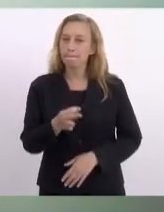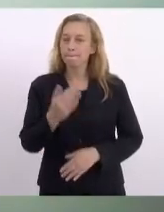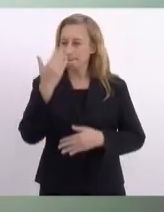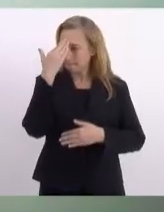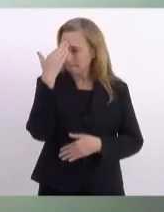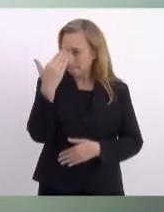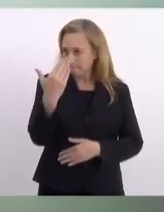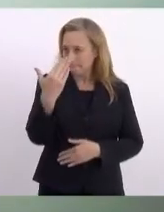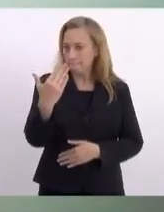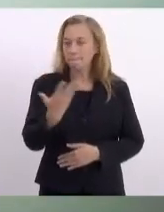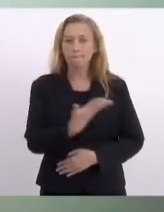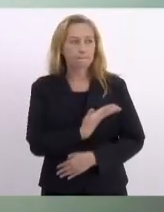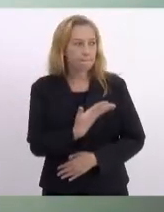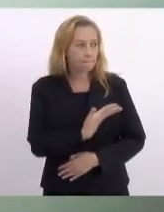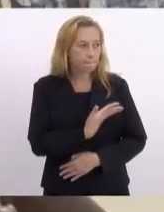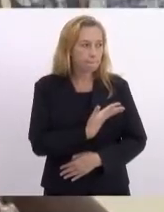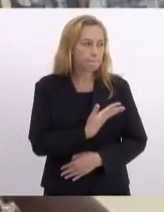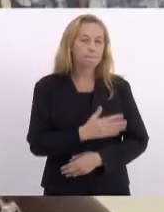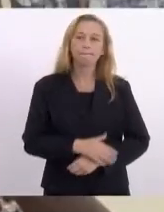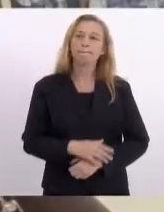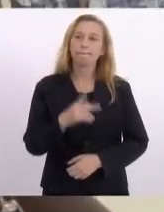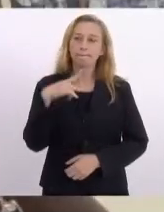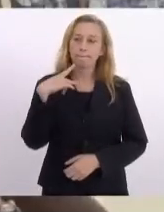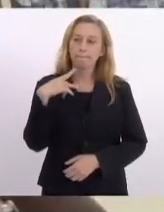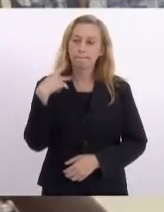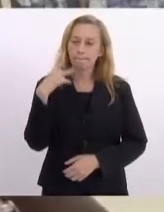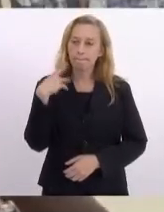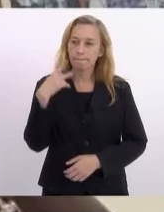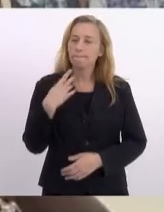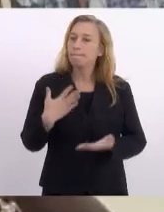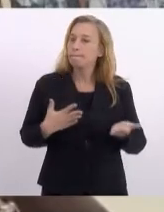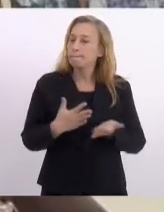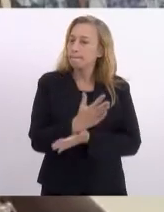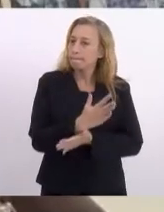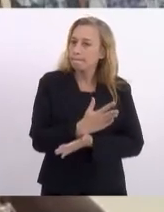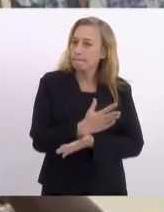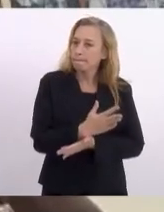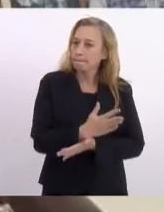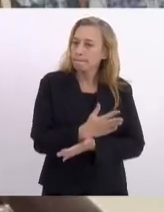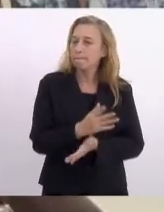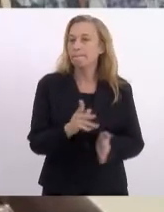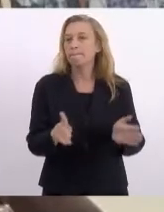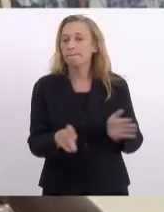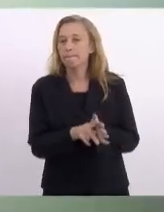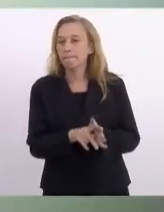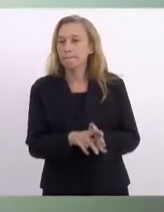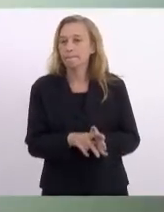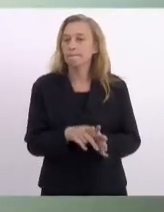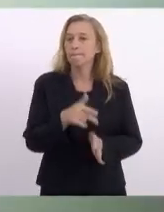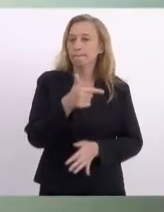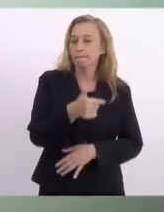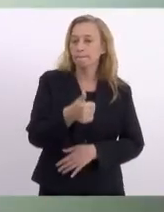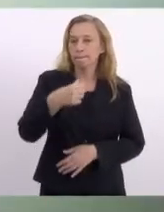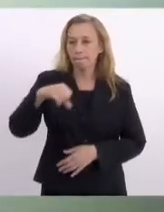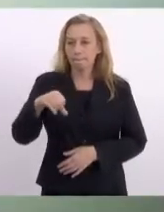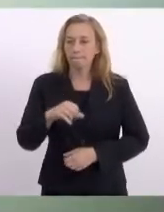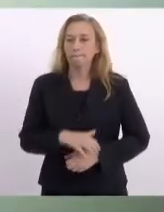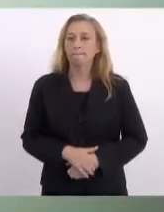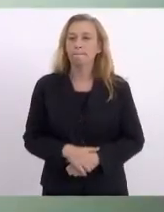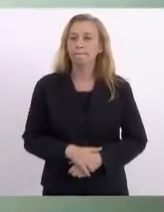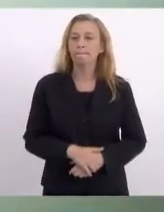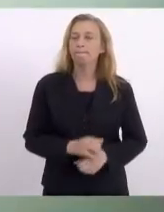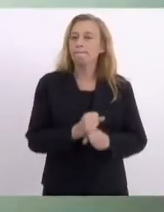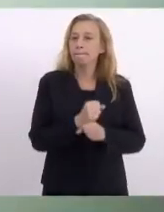agradecer aos companheiros deste parlamento a aprovação do projeto de lei 55A de 2019. O ano